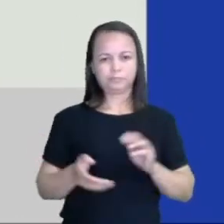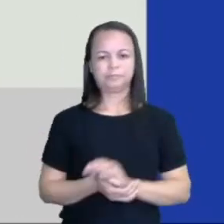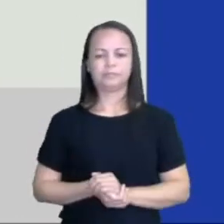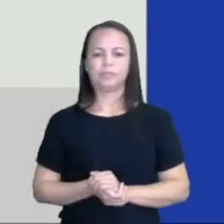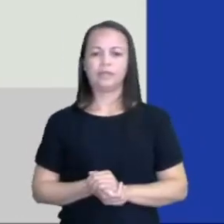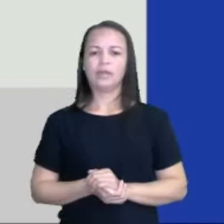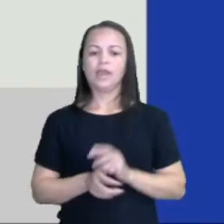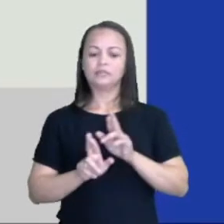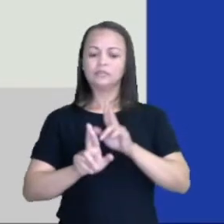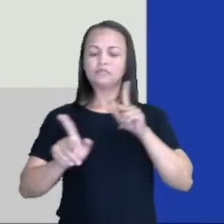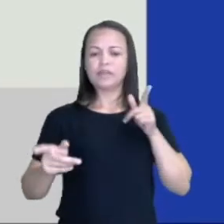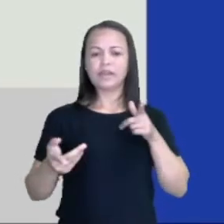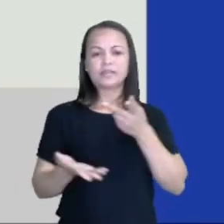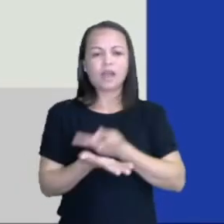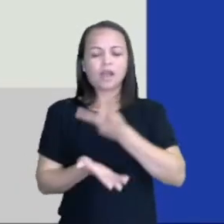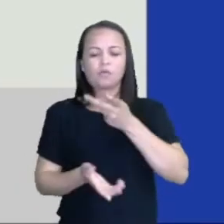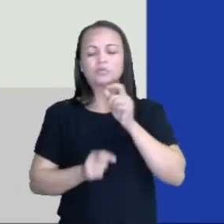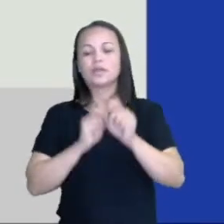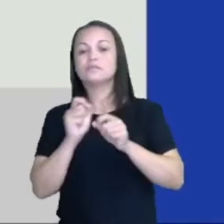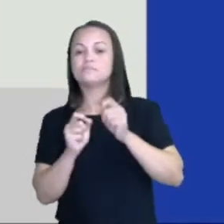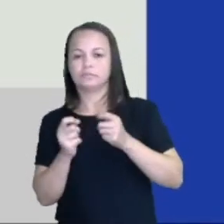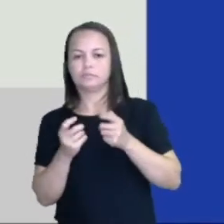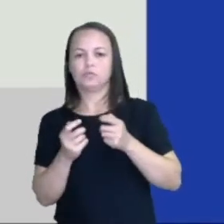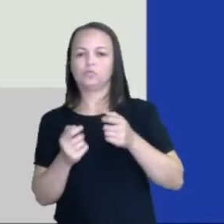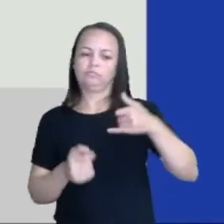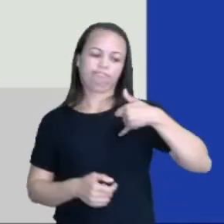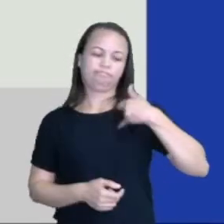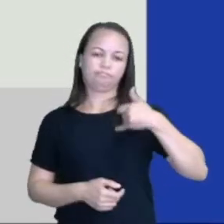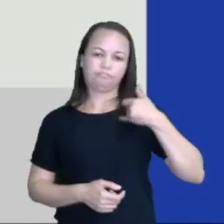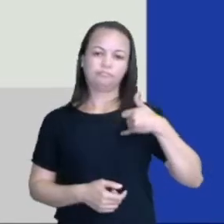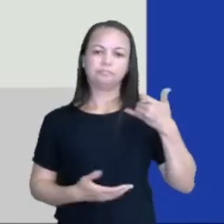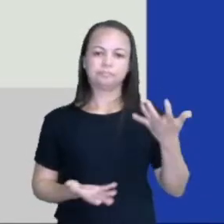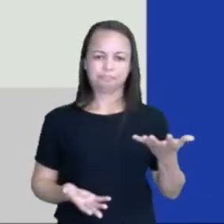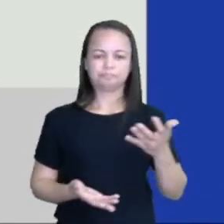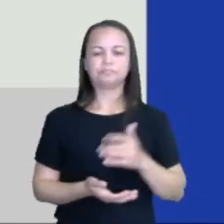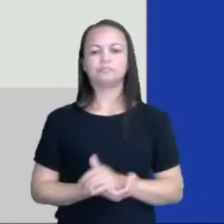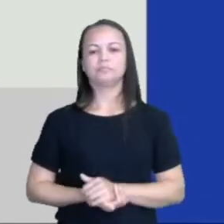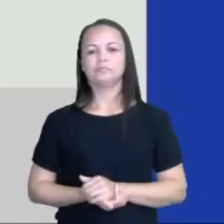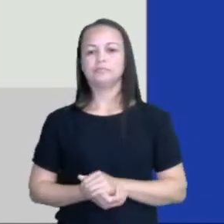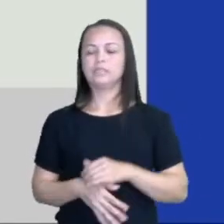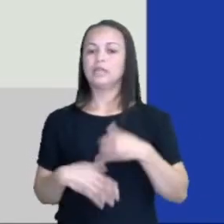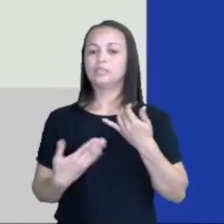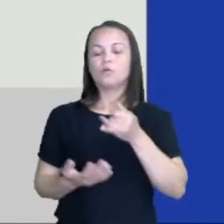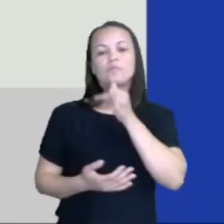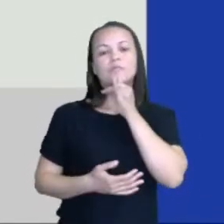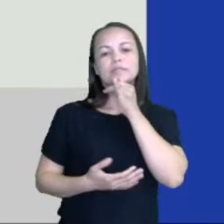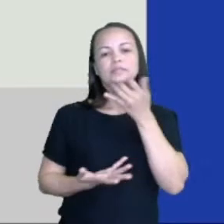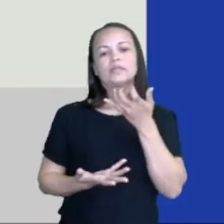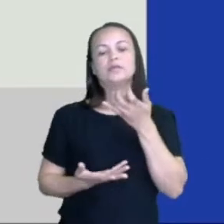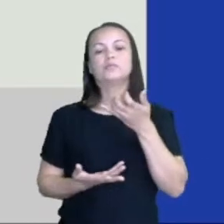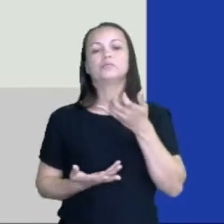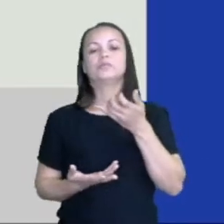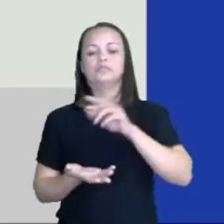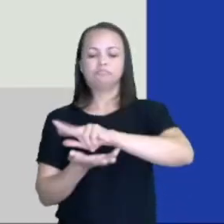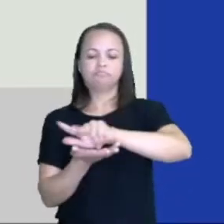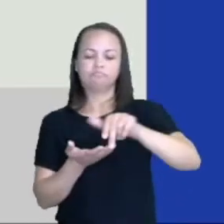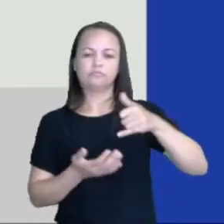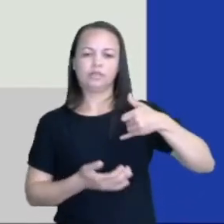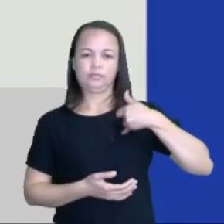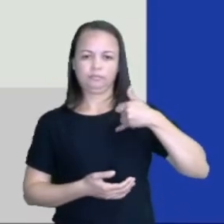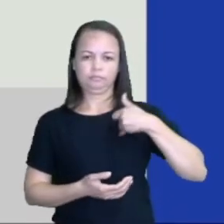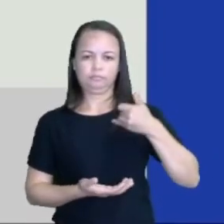essas diferenças acontecem justamente por conta da idade. Então, é um exemplo de variação de idade.